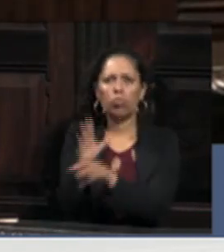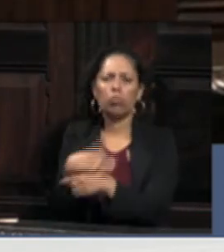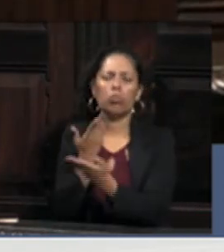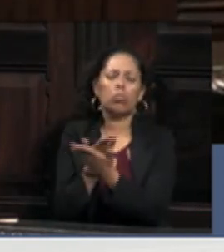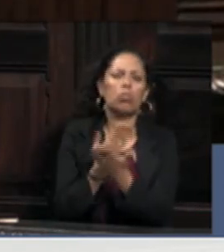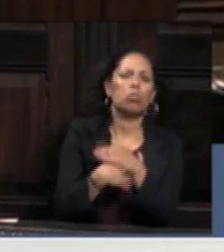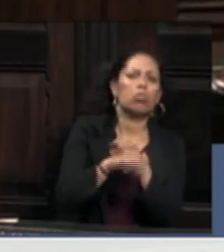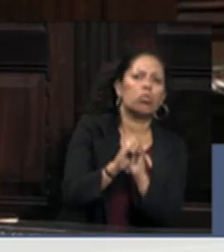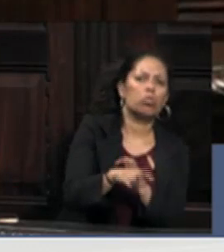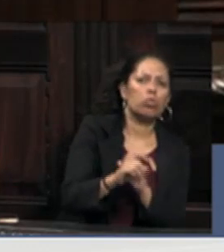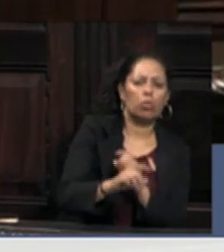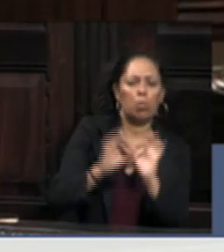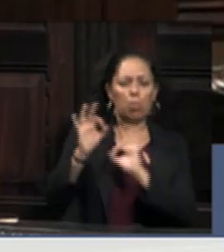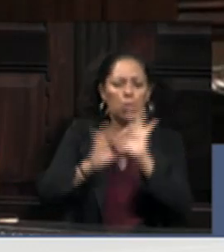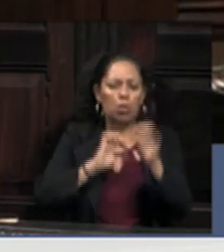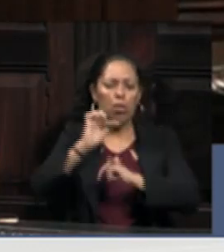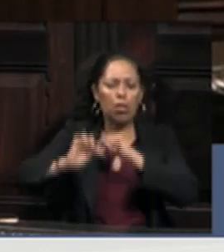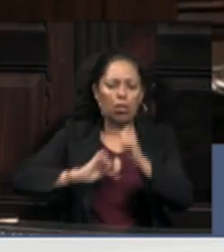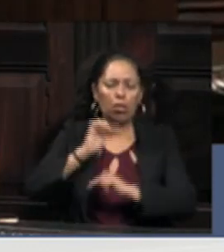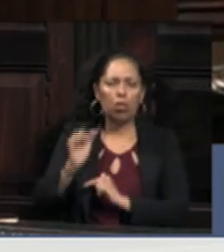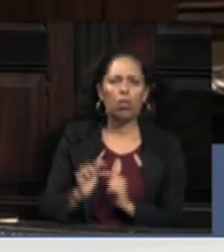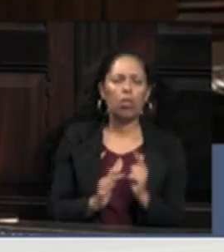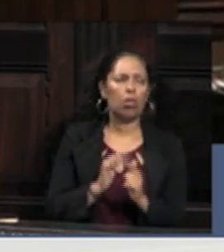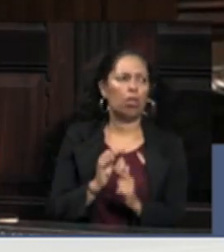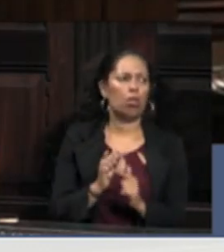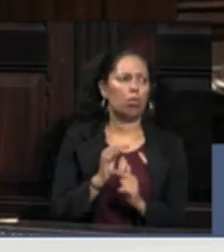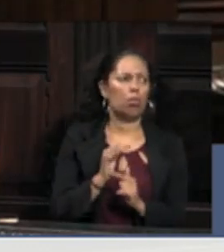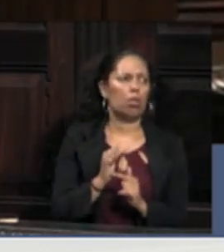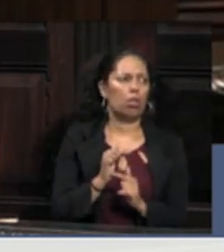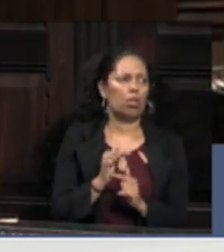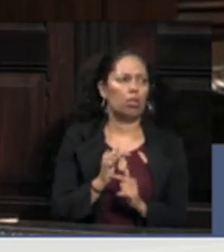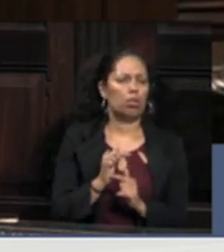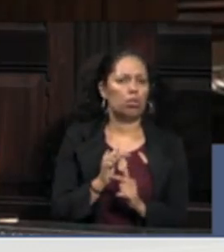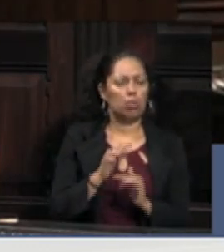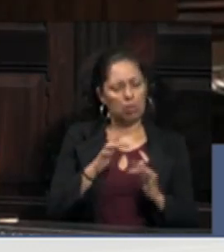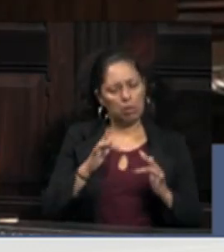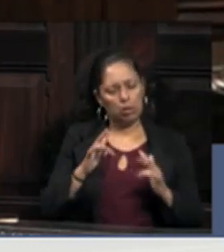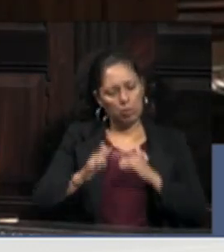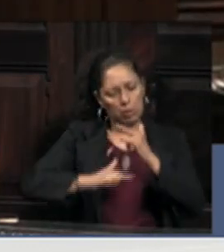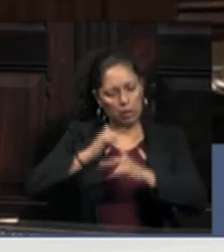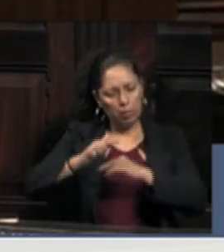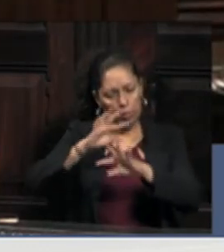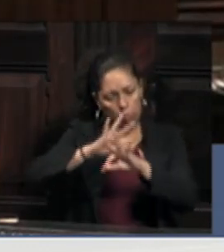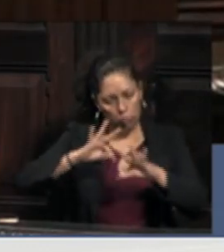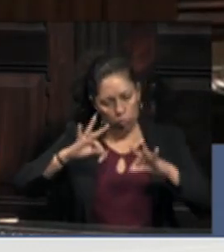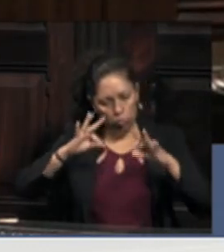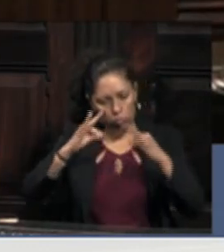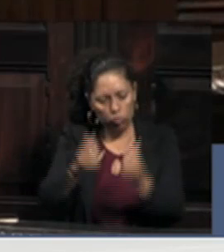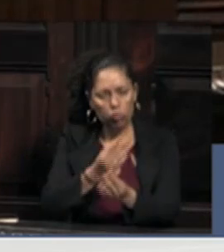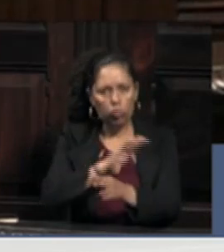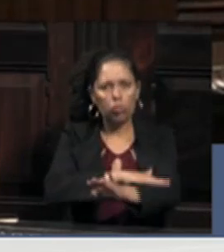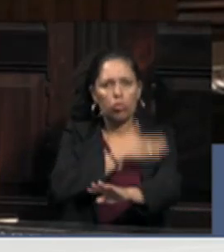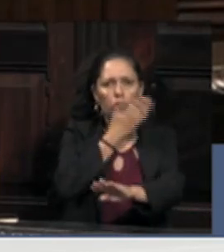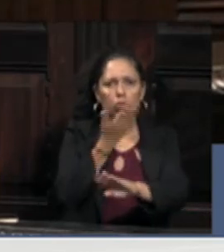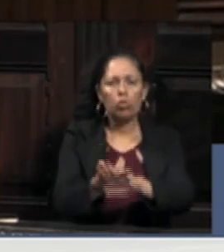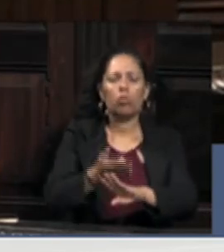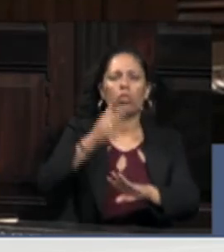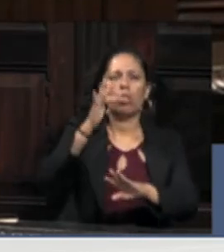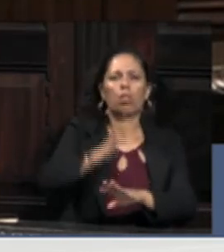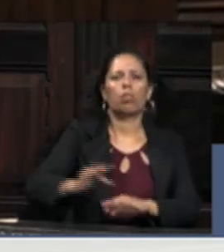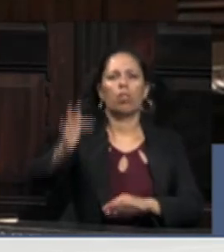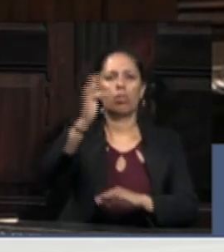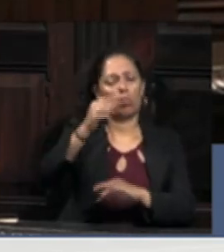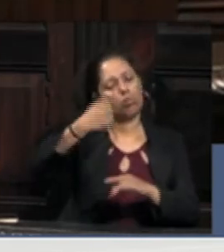produzindo trabalhos, enfim, ou seja, tendo uma atividade plena, exclusiva, completa na universidade, e para isso é preciso